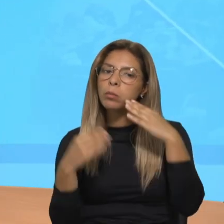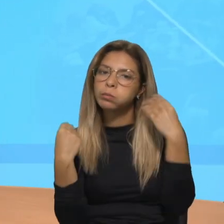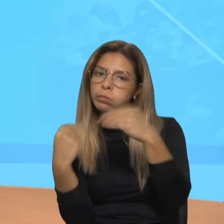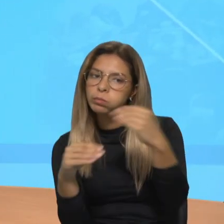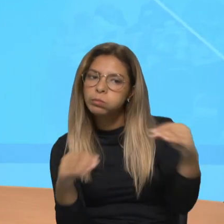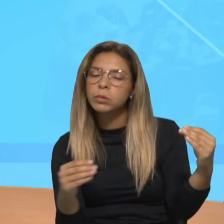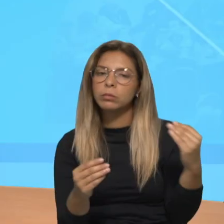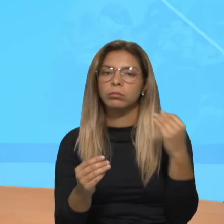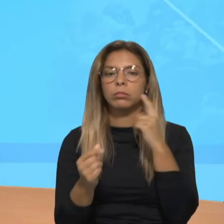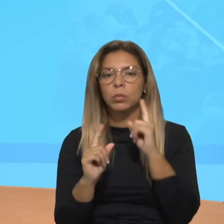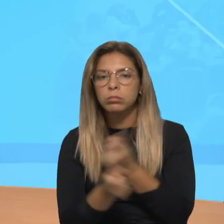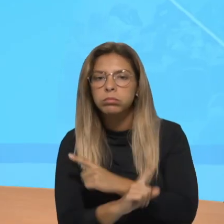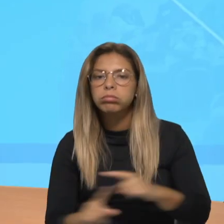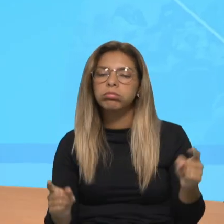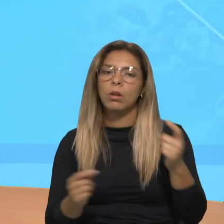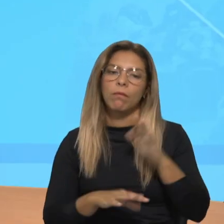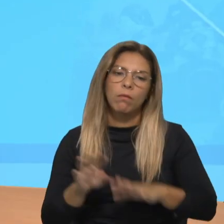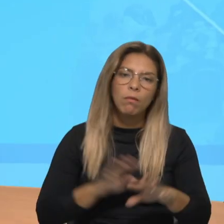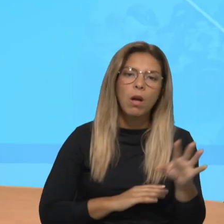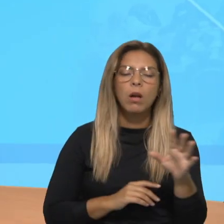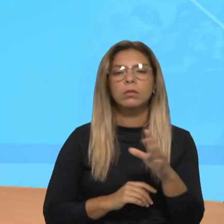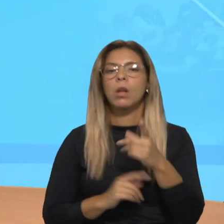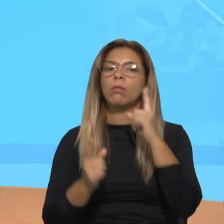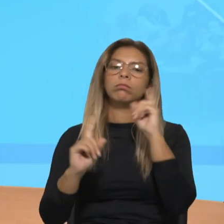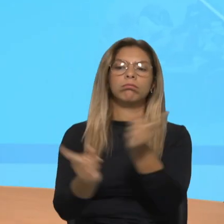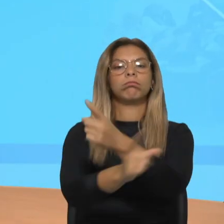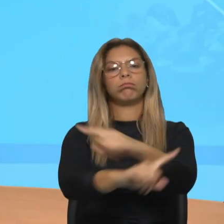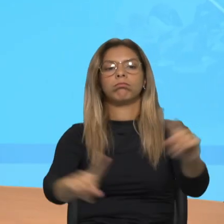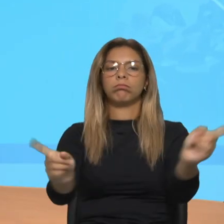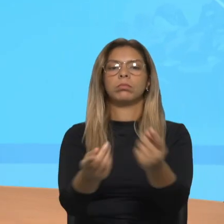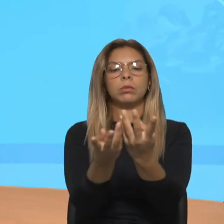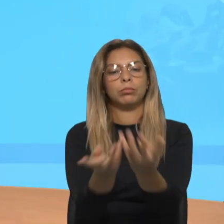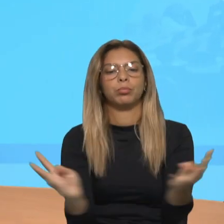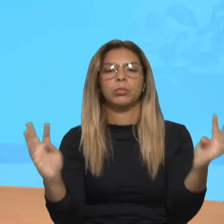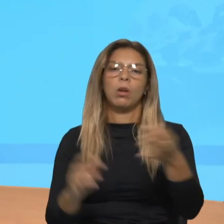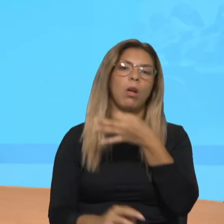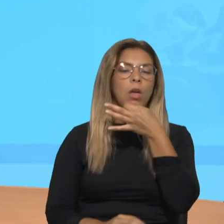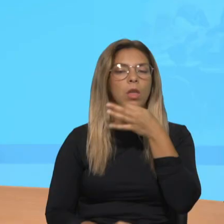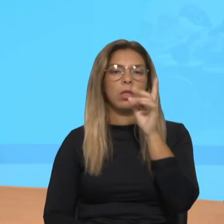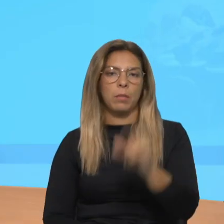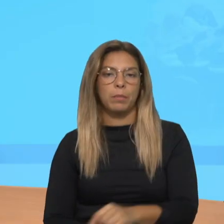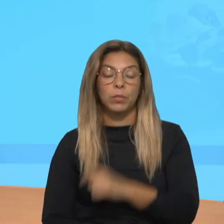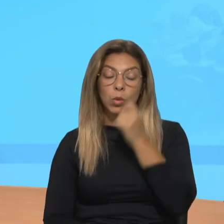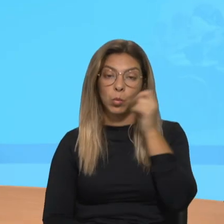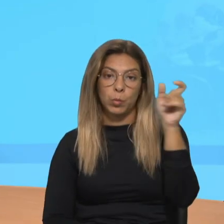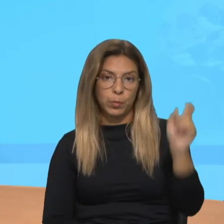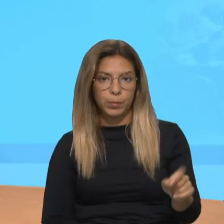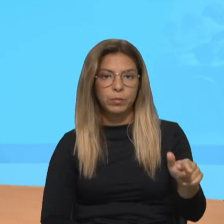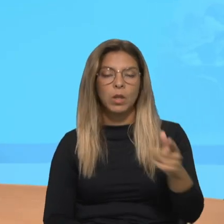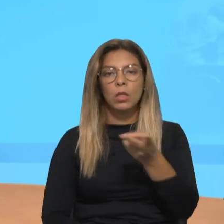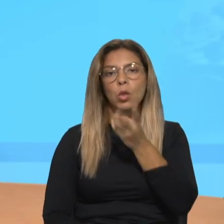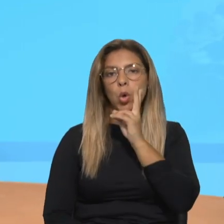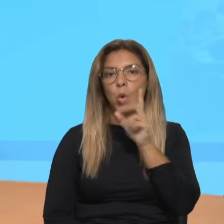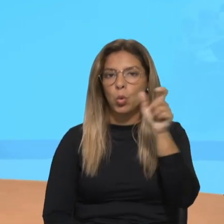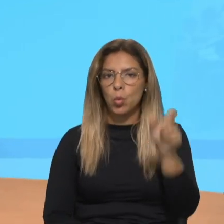organistas, salmistas, diretores de coro e animadores da Assembleia. Emanuel Pacheco é o diretor deste curso e está hoje